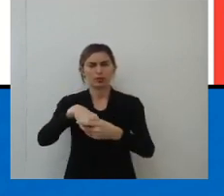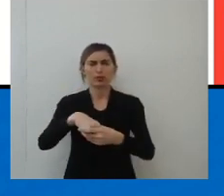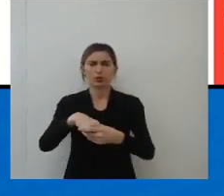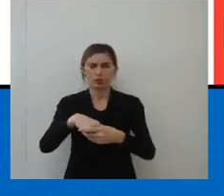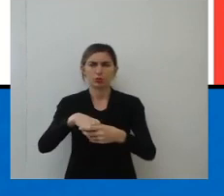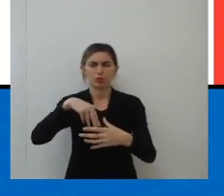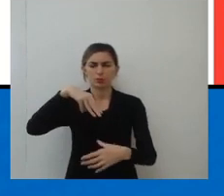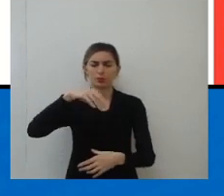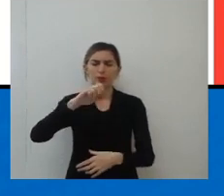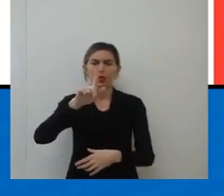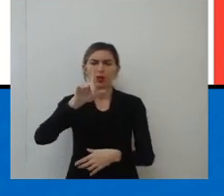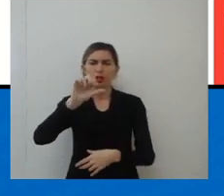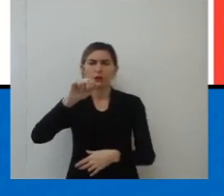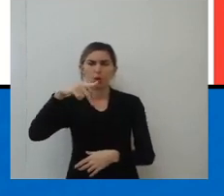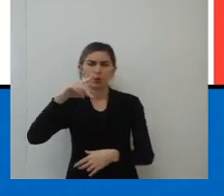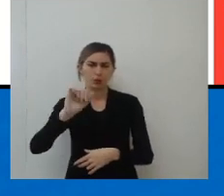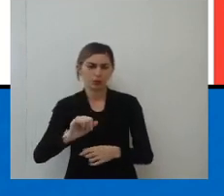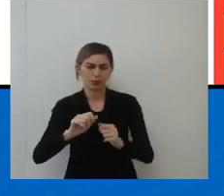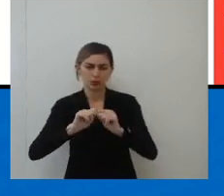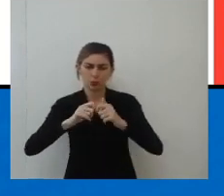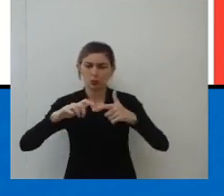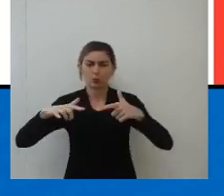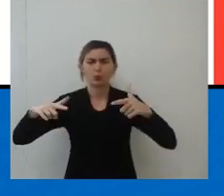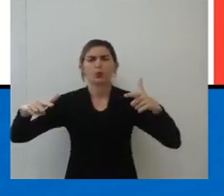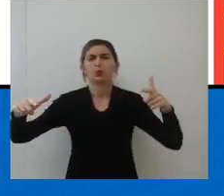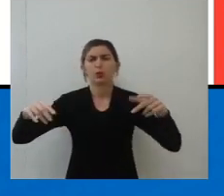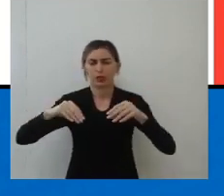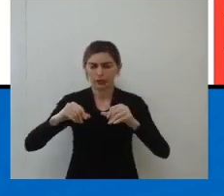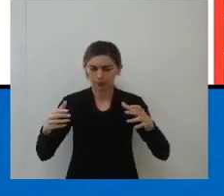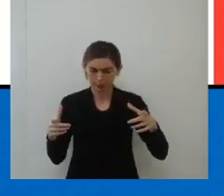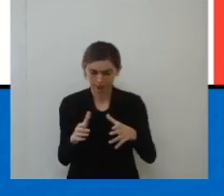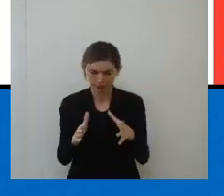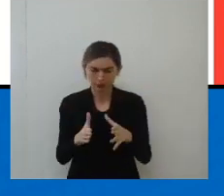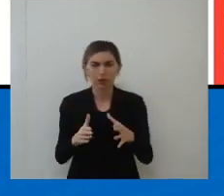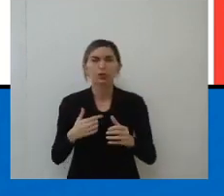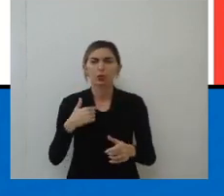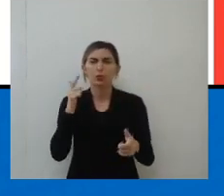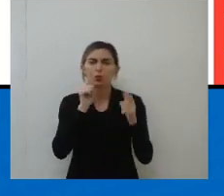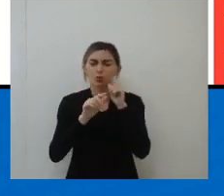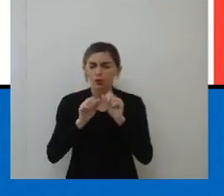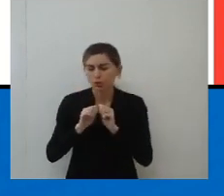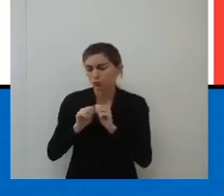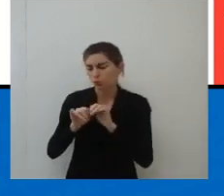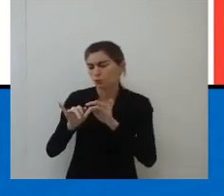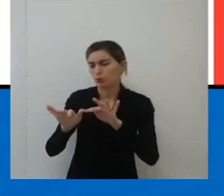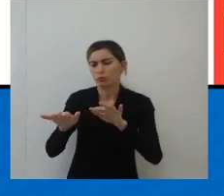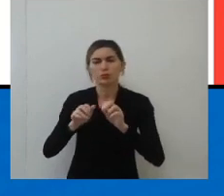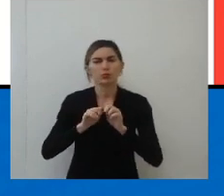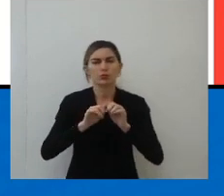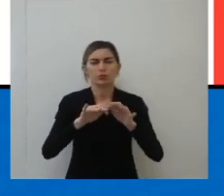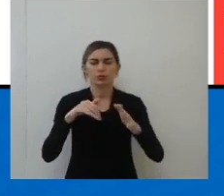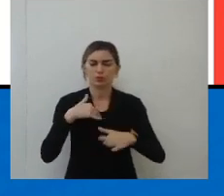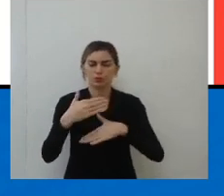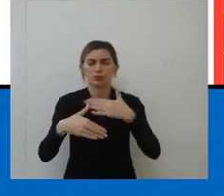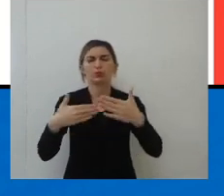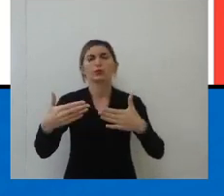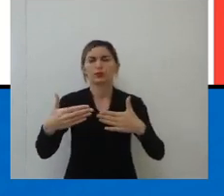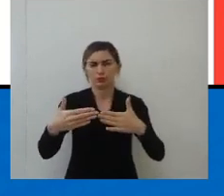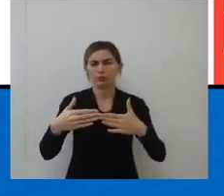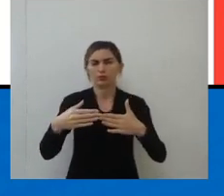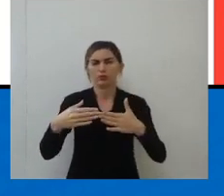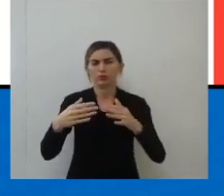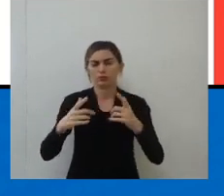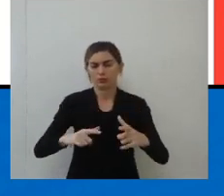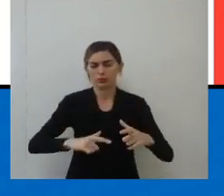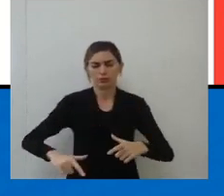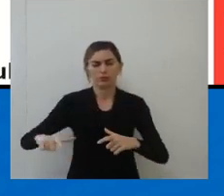de megalópolis, já que eles têm uma dimensão territorial muito pequena e ela consegue se expandir durante boa parte do seu